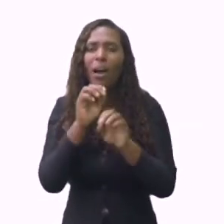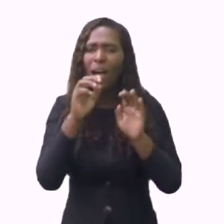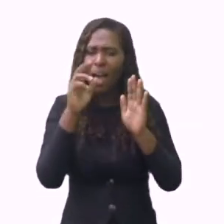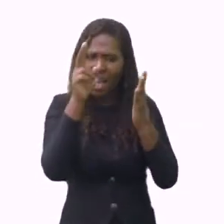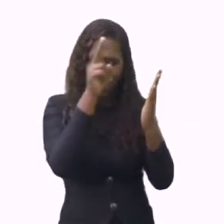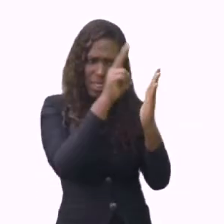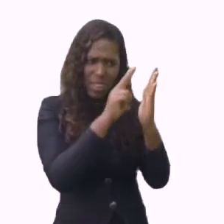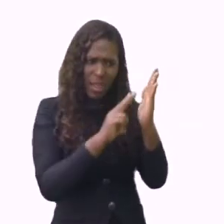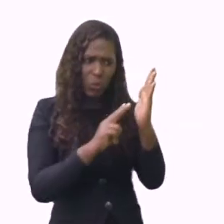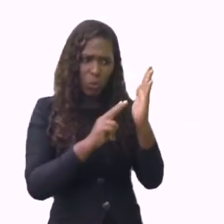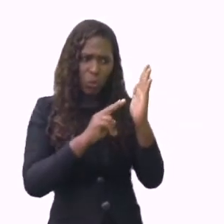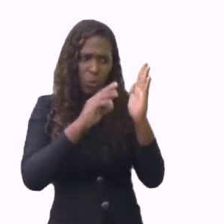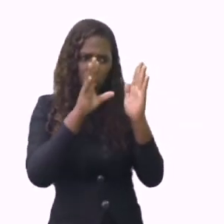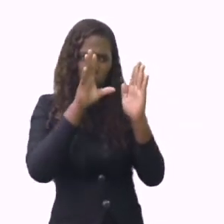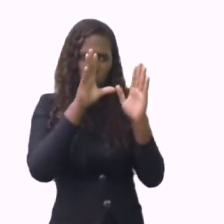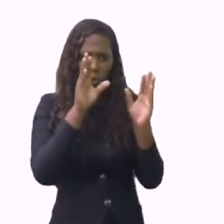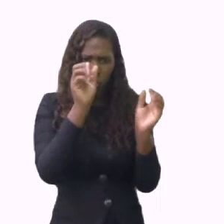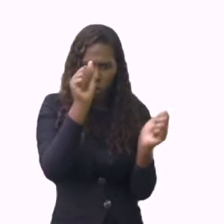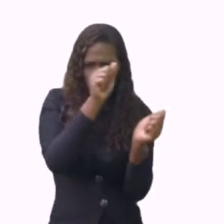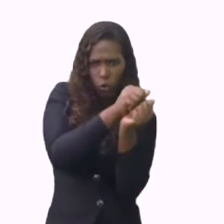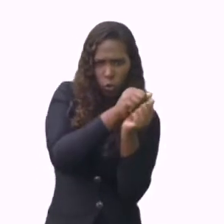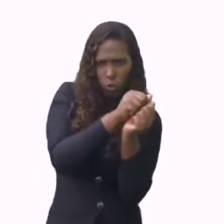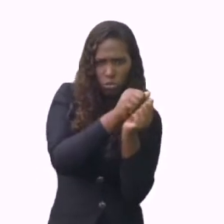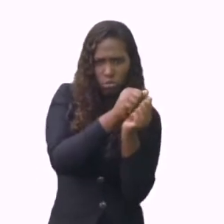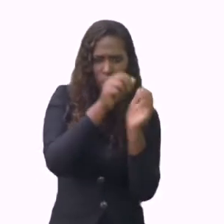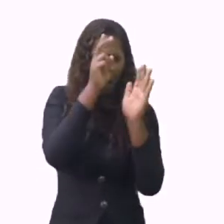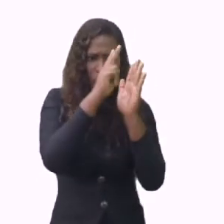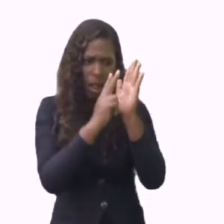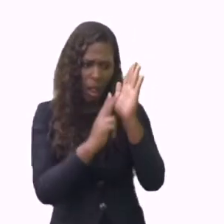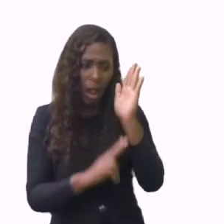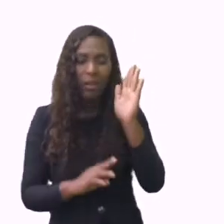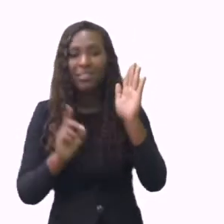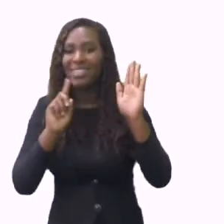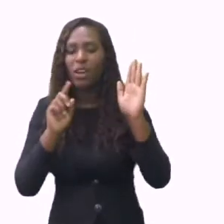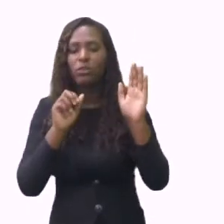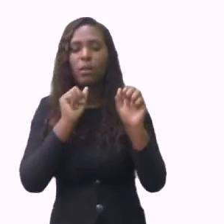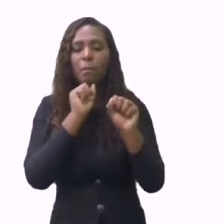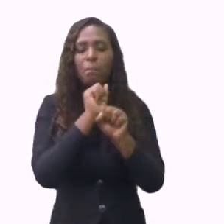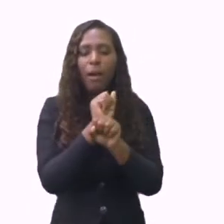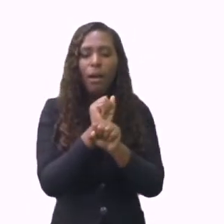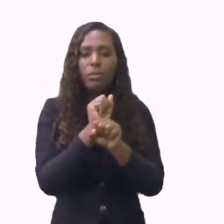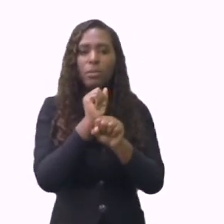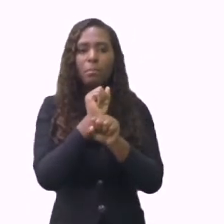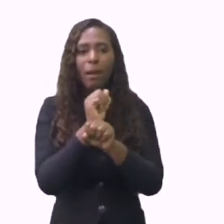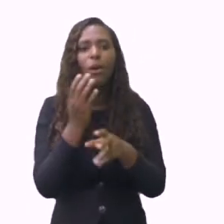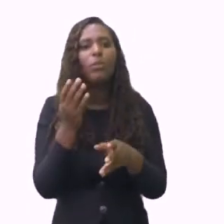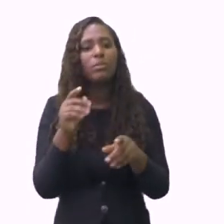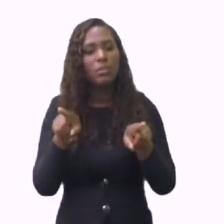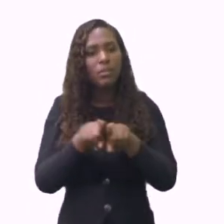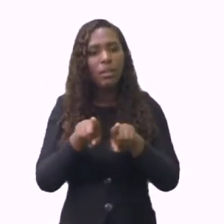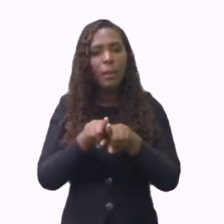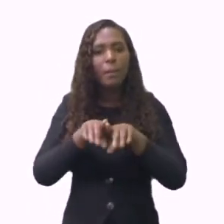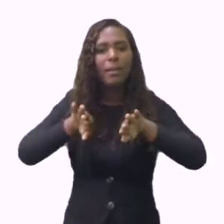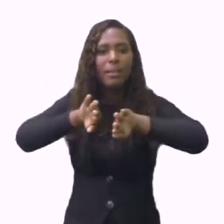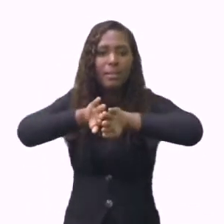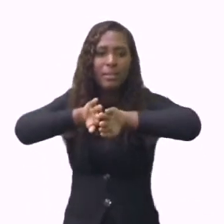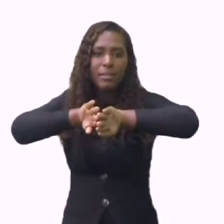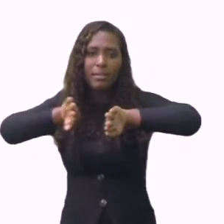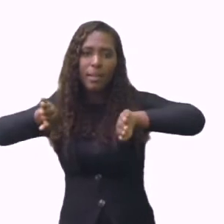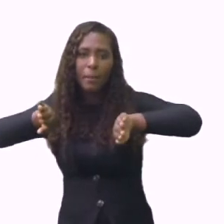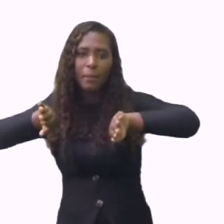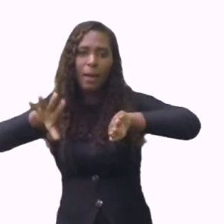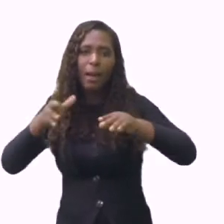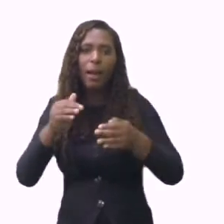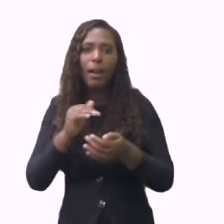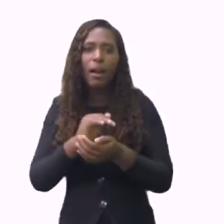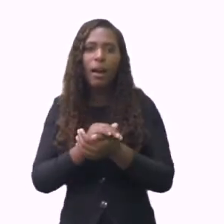também separar o nome do lugar na escrita da data. A vírgula, ela tem várias funções na